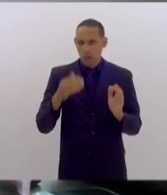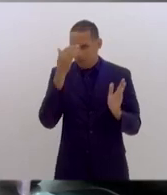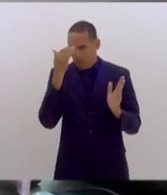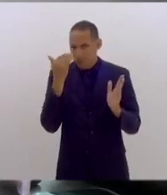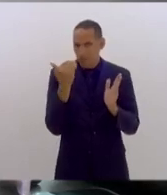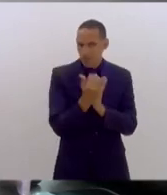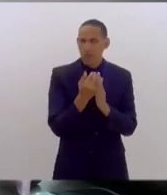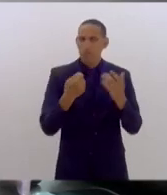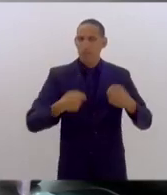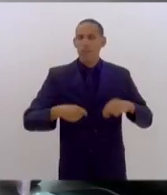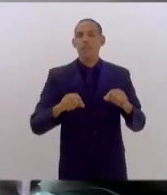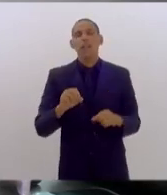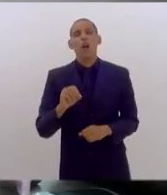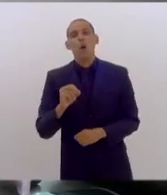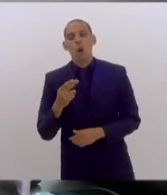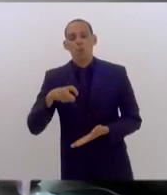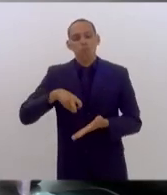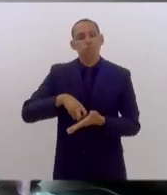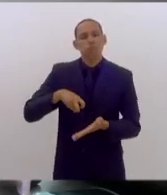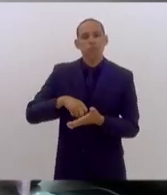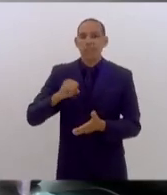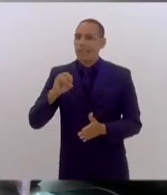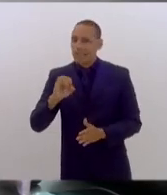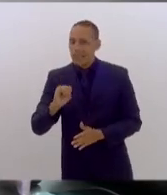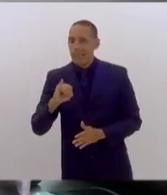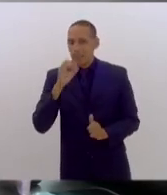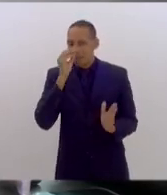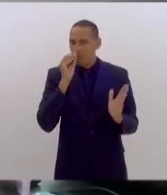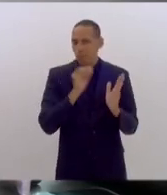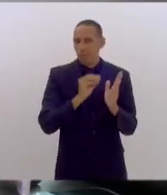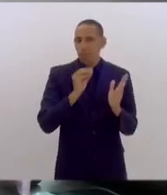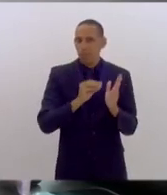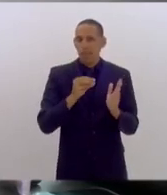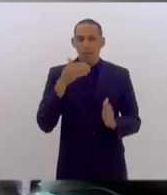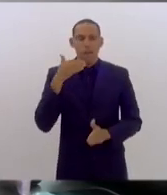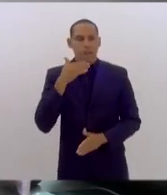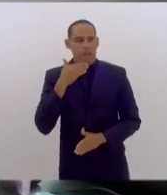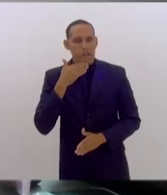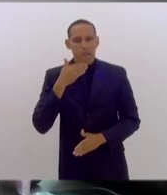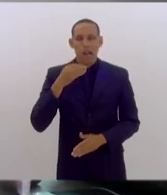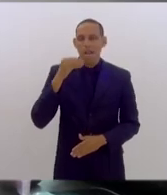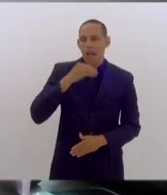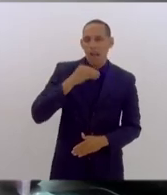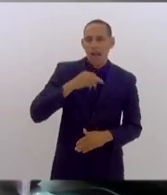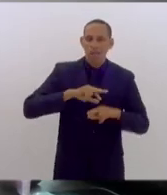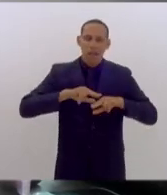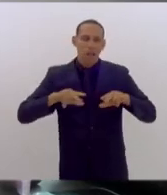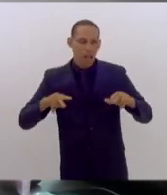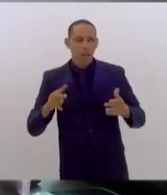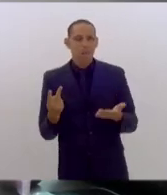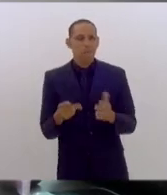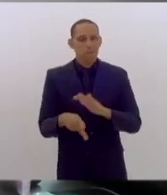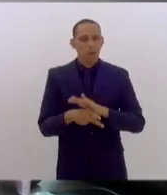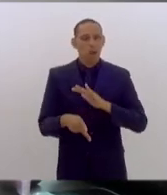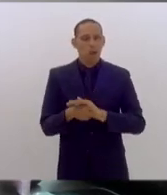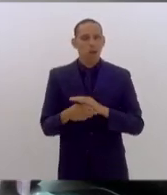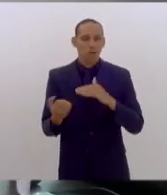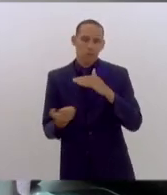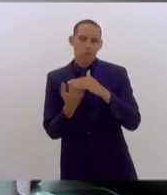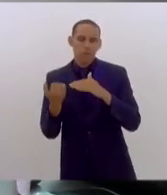medida de responsabilização dos agentes amigos em face de regularidade e técnicas e administrativas cometidas pelas concessionárias